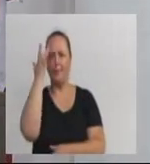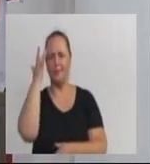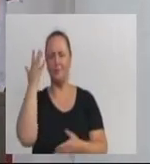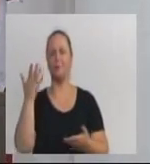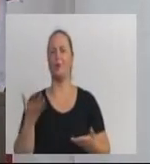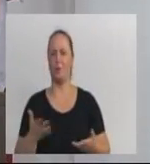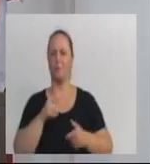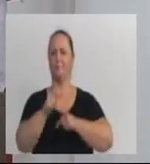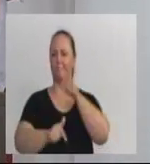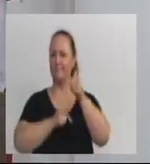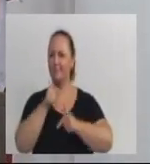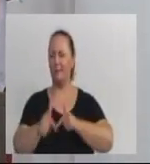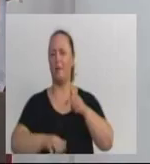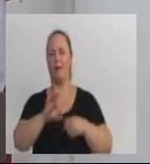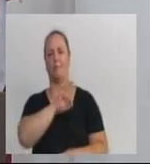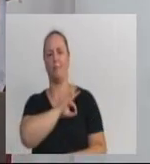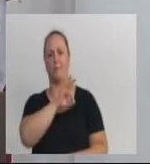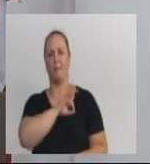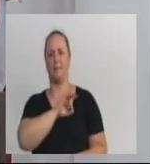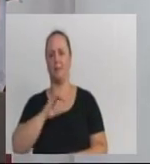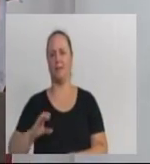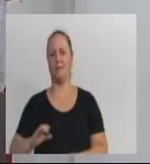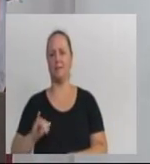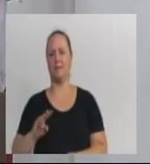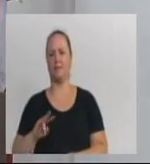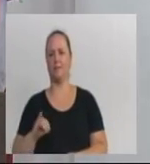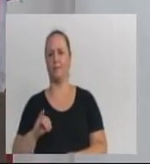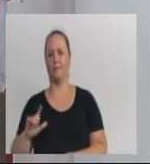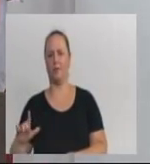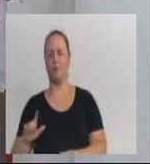à Polícia Civil do Estado de Santa Catarina.